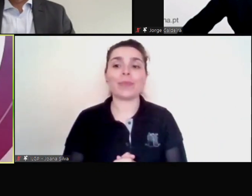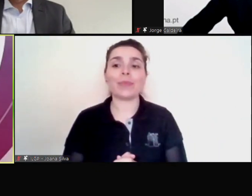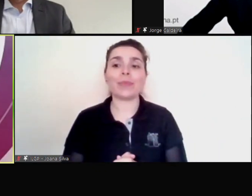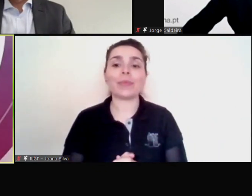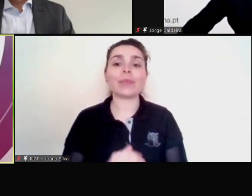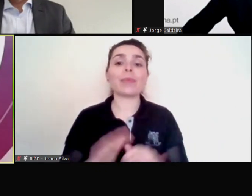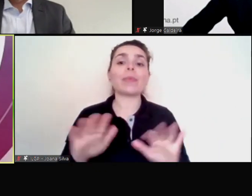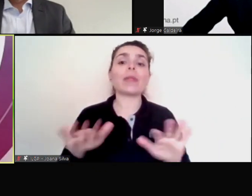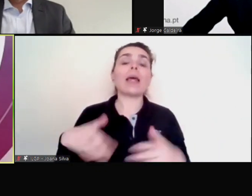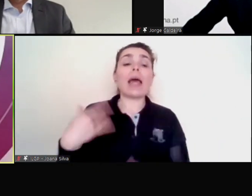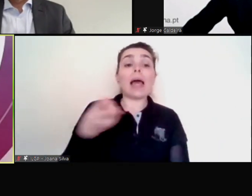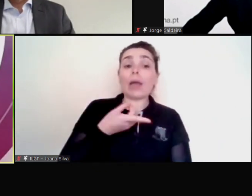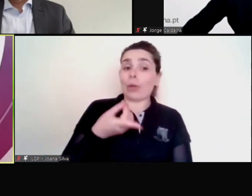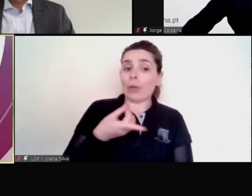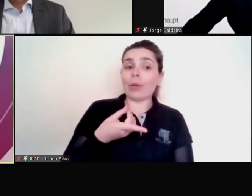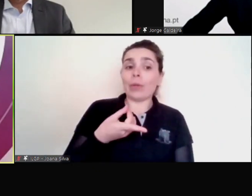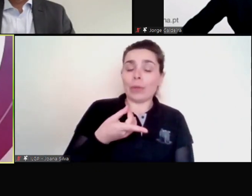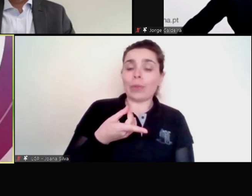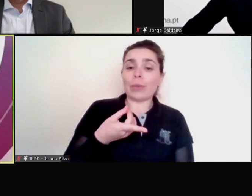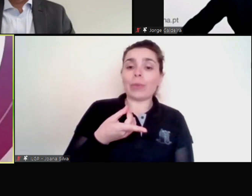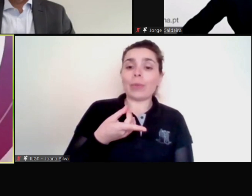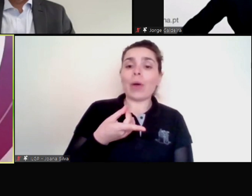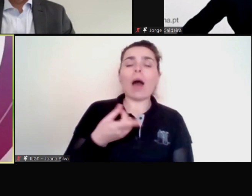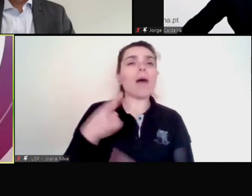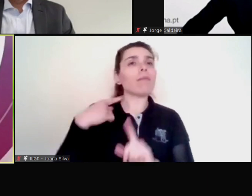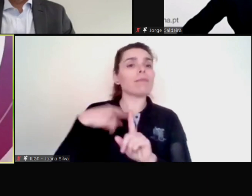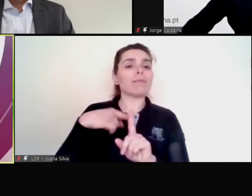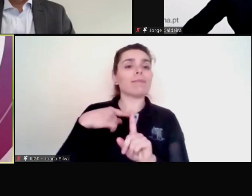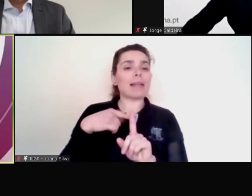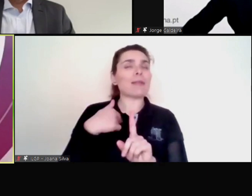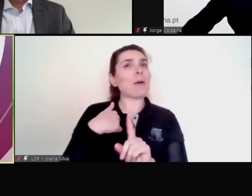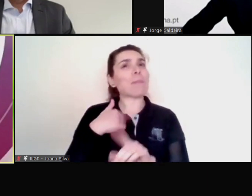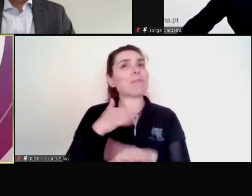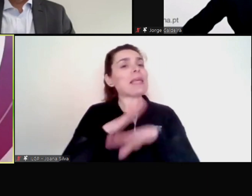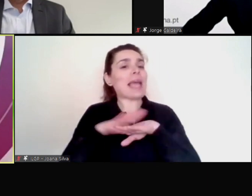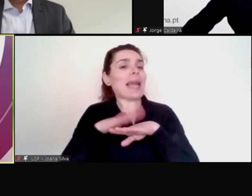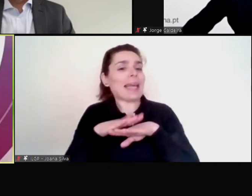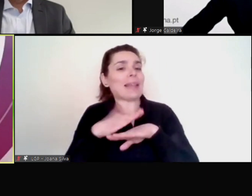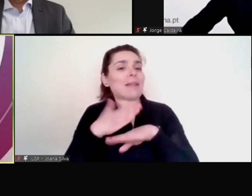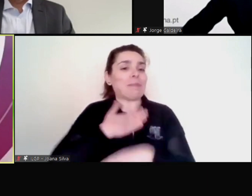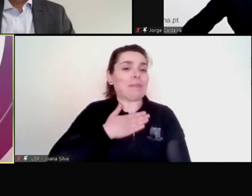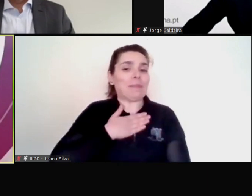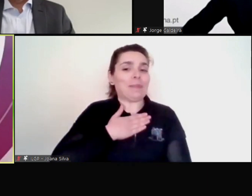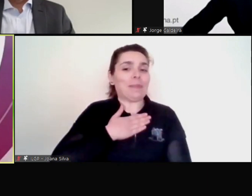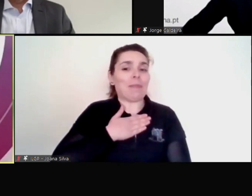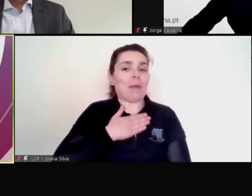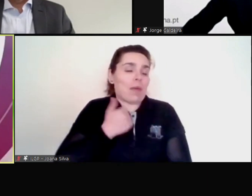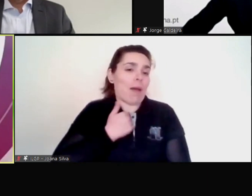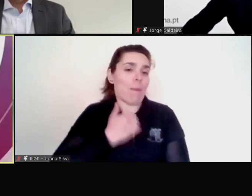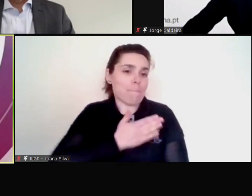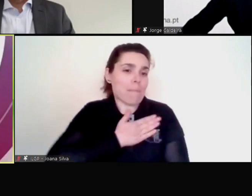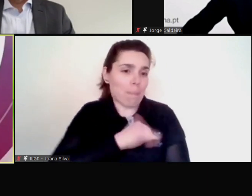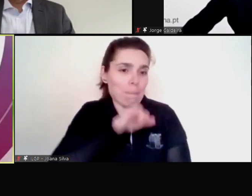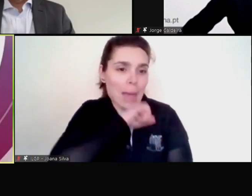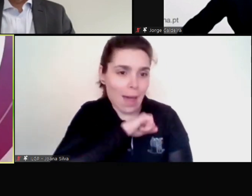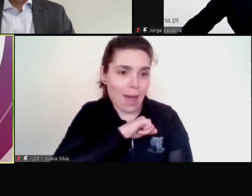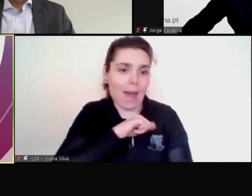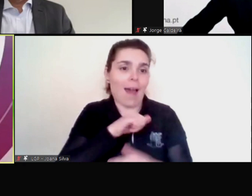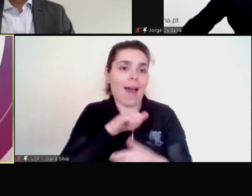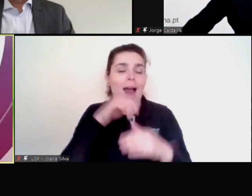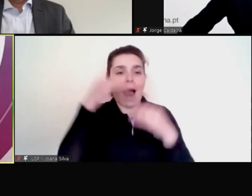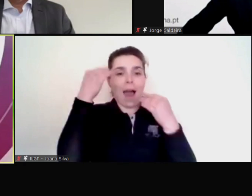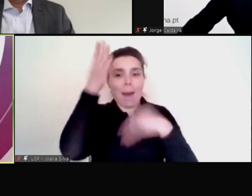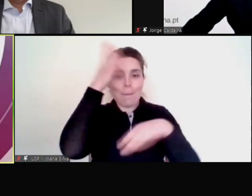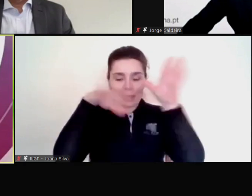Em nono lugar, é uma vantagem que me é muito querida a mim, porque sou uma adepta disto do e-learning e da